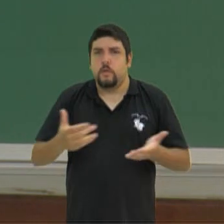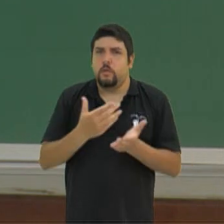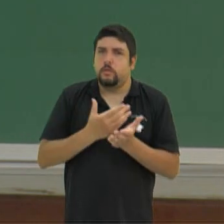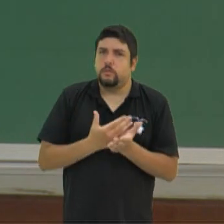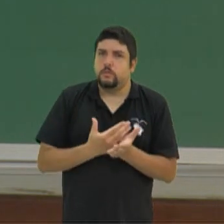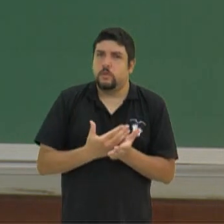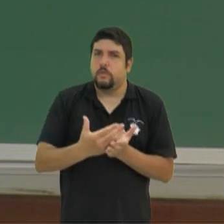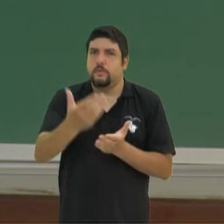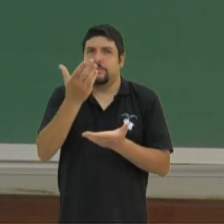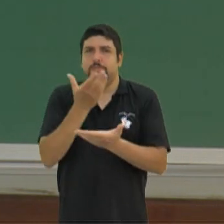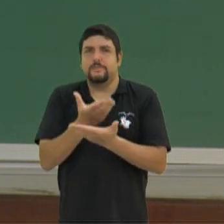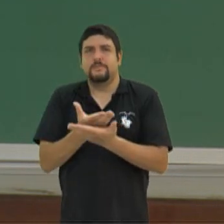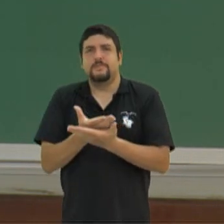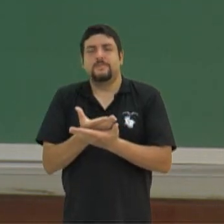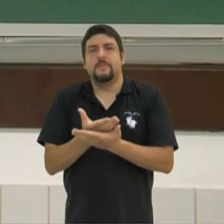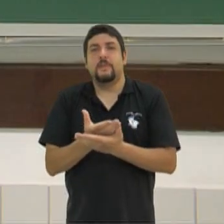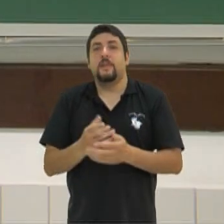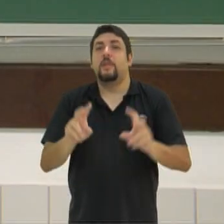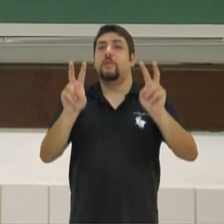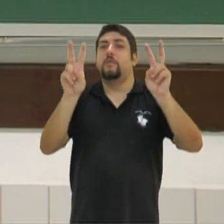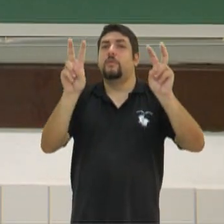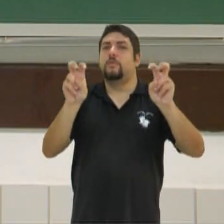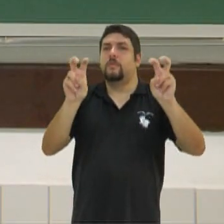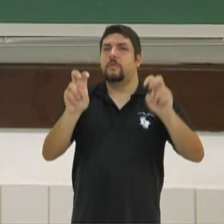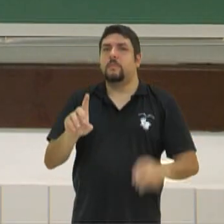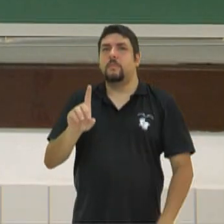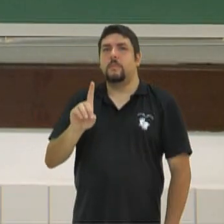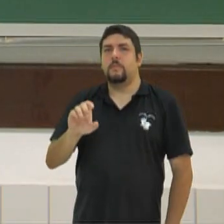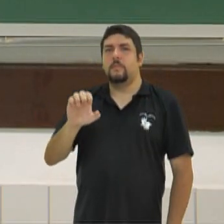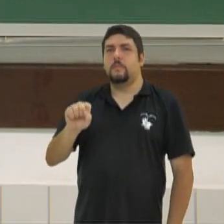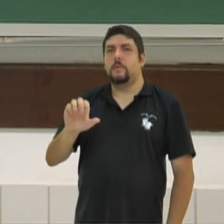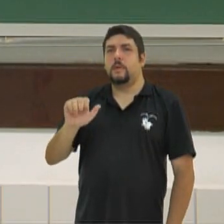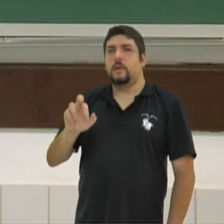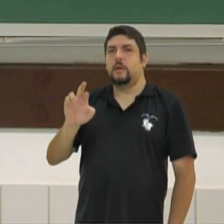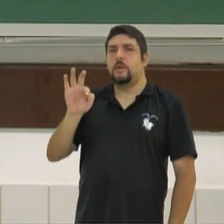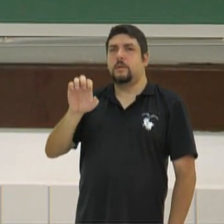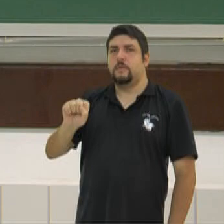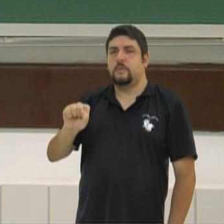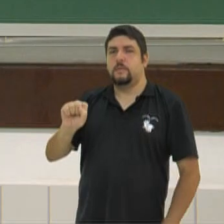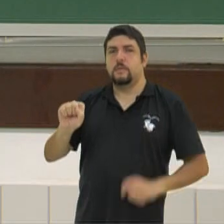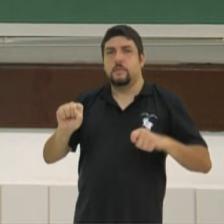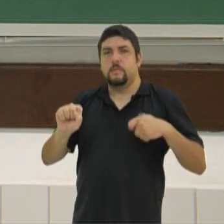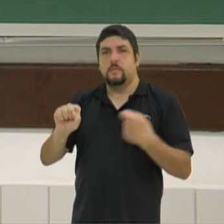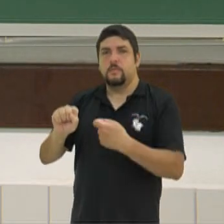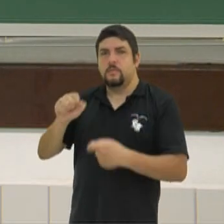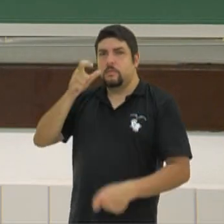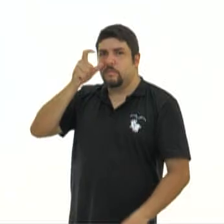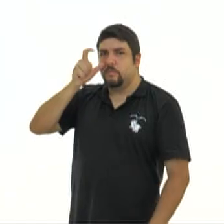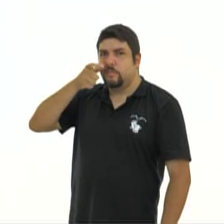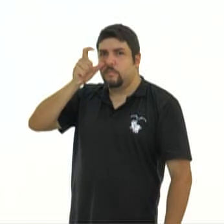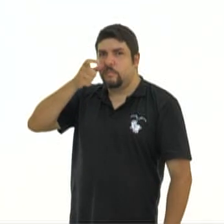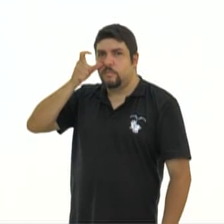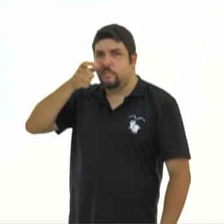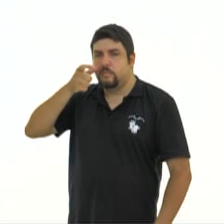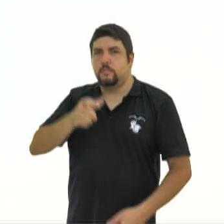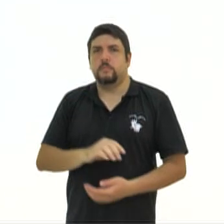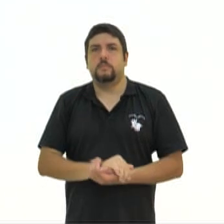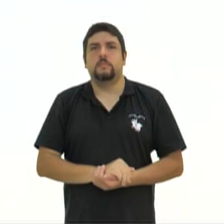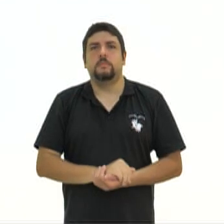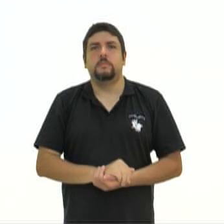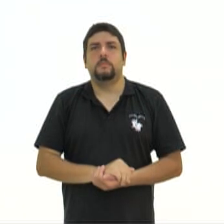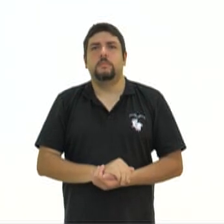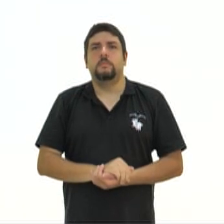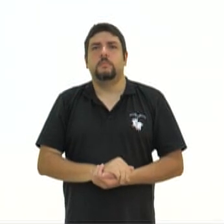começa a nossa aula sobre René Descartes. Na aula de hoje, a gente vai estudar, então, vai se aprofundar